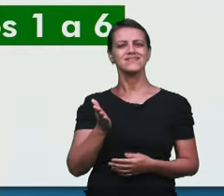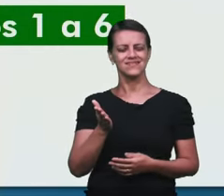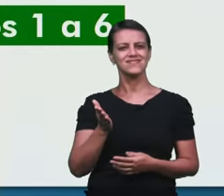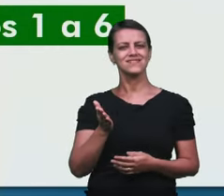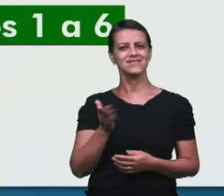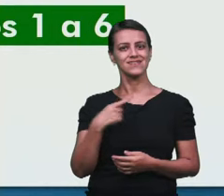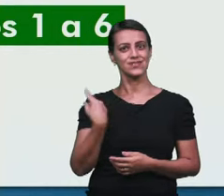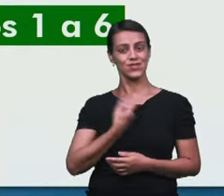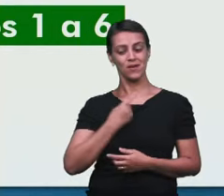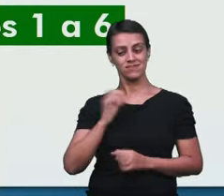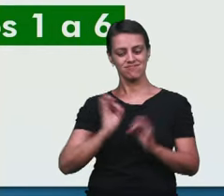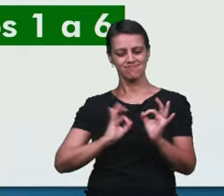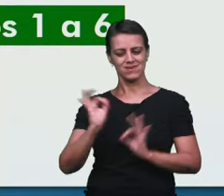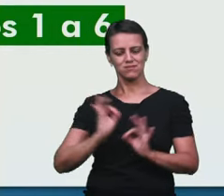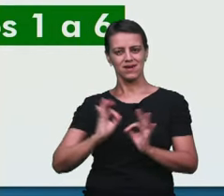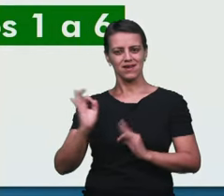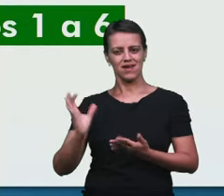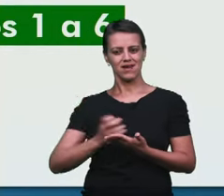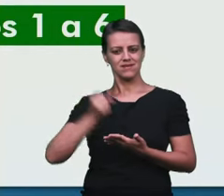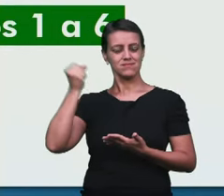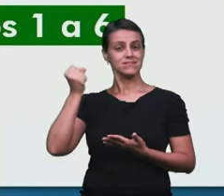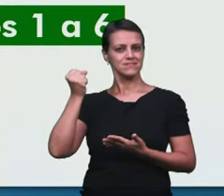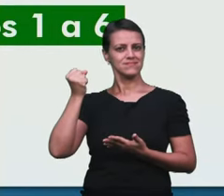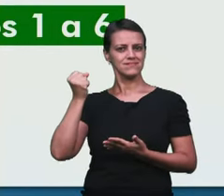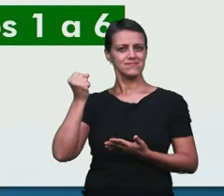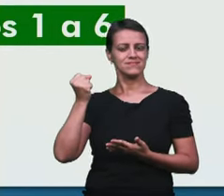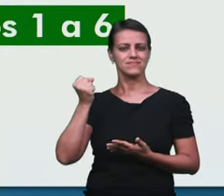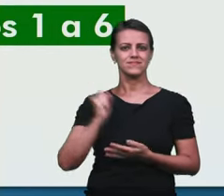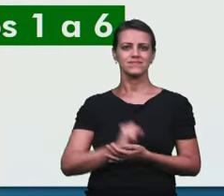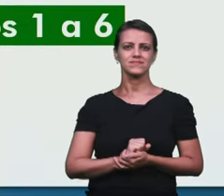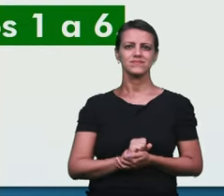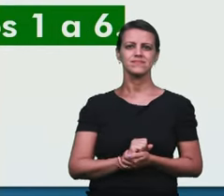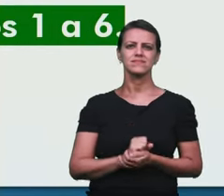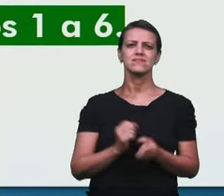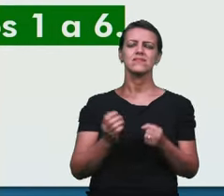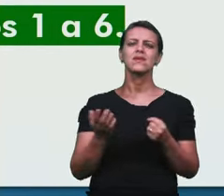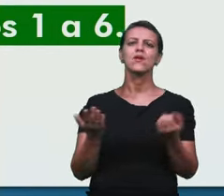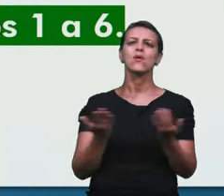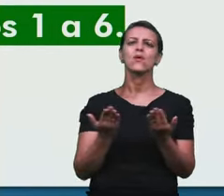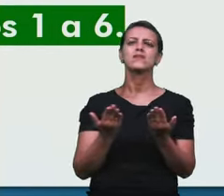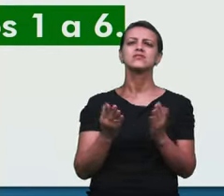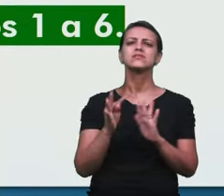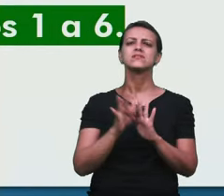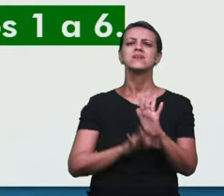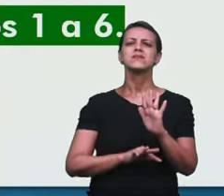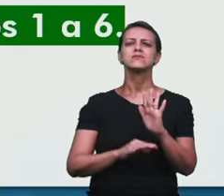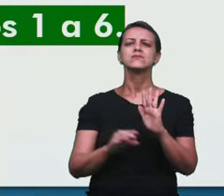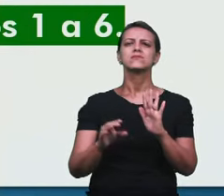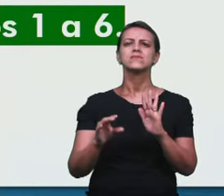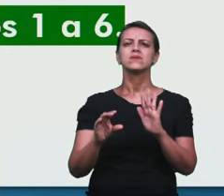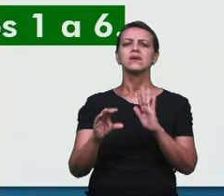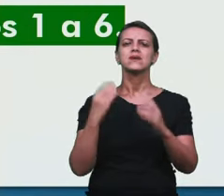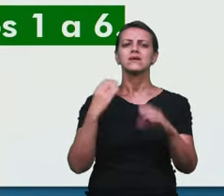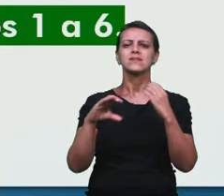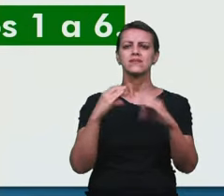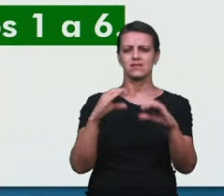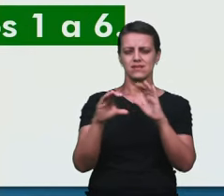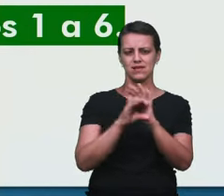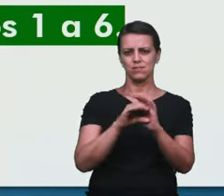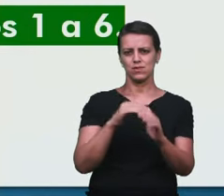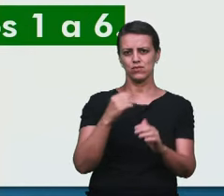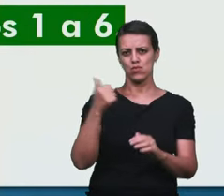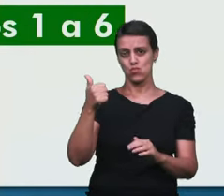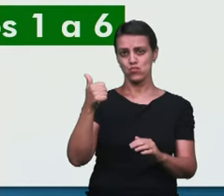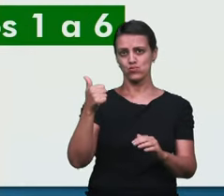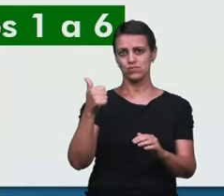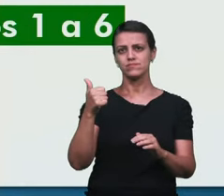igreja para o arrebatamento. A nossa base bíblica hoje está no capítulo 1 ao capítulo 6 do livro de Cantares de Salomão. Vamos